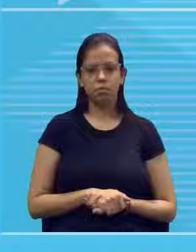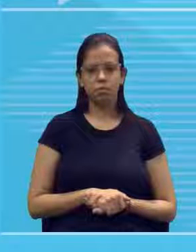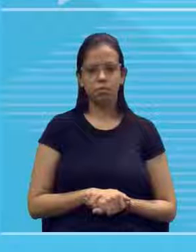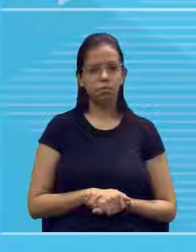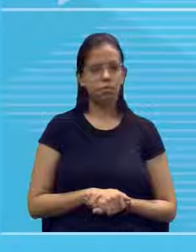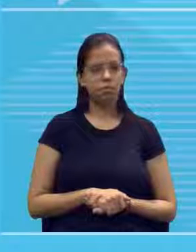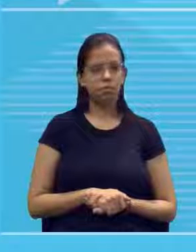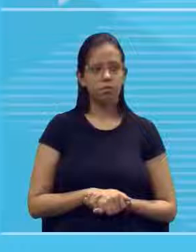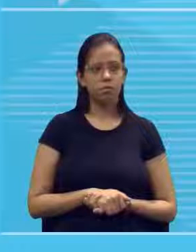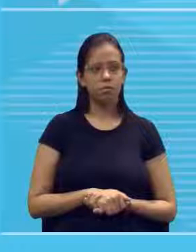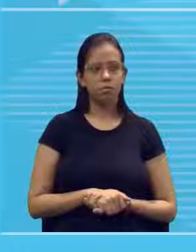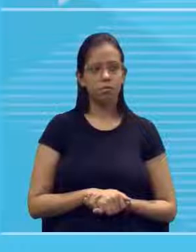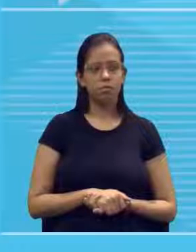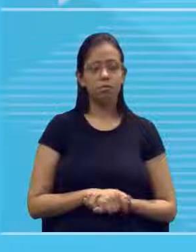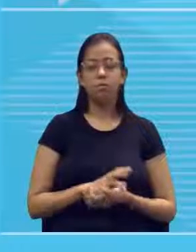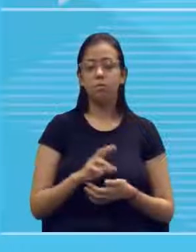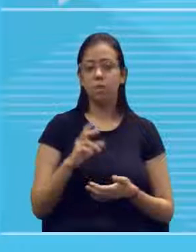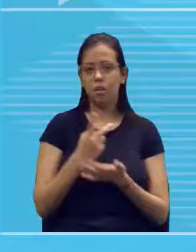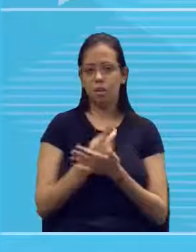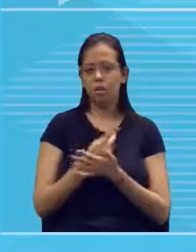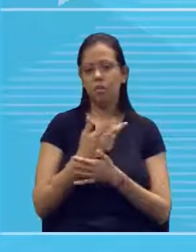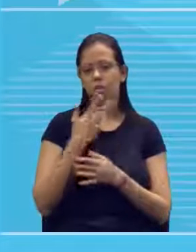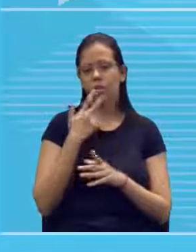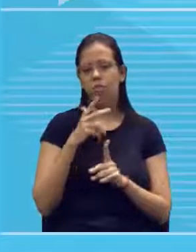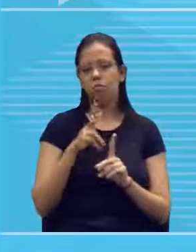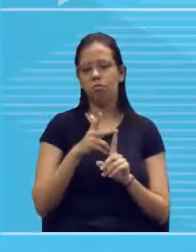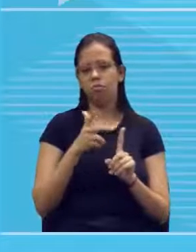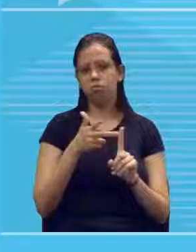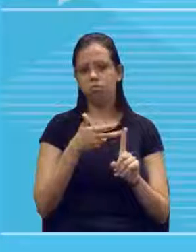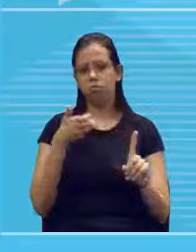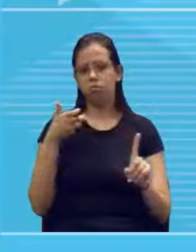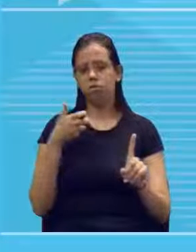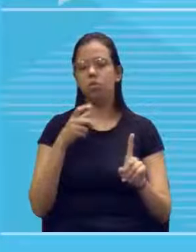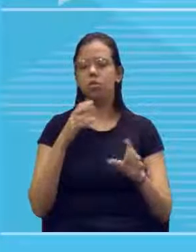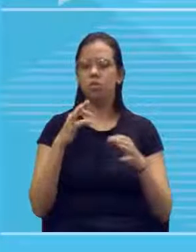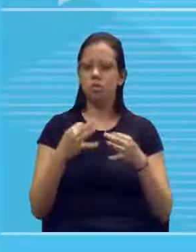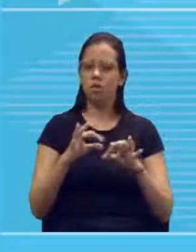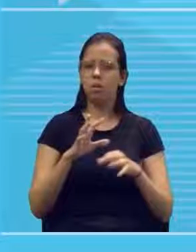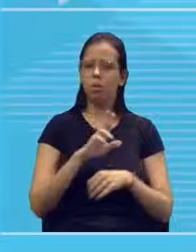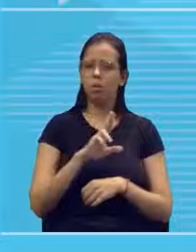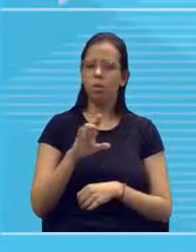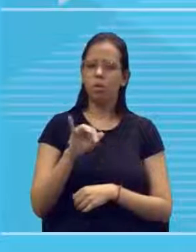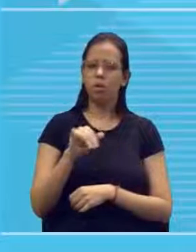palavra daqui que não é adequado chamar índios a gente chama indígena